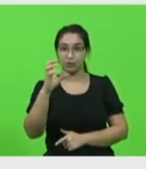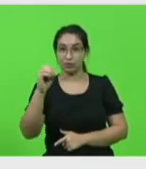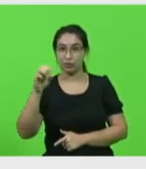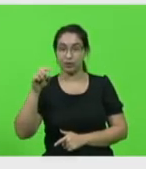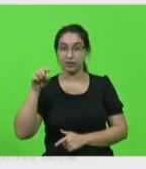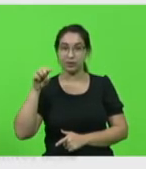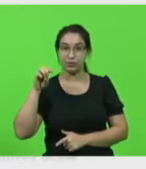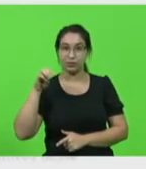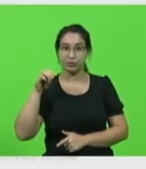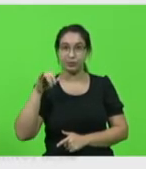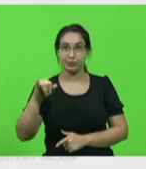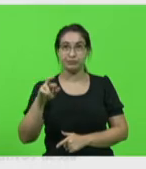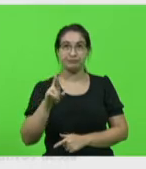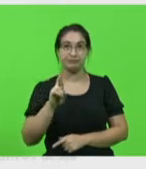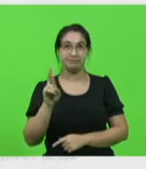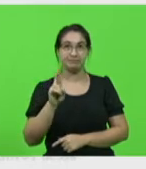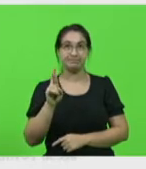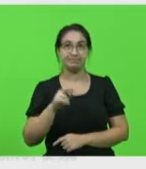Pode passar a próxima imagem.